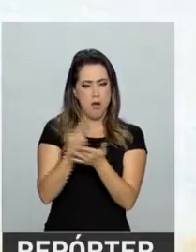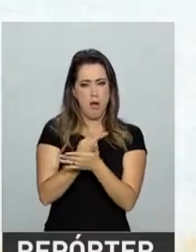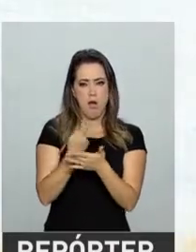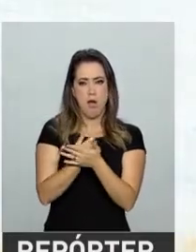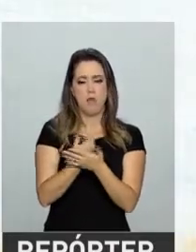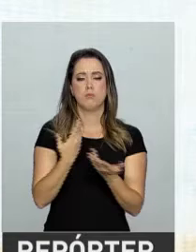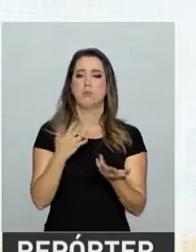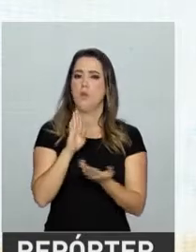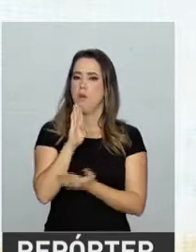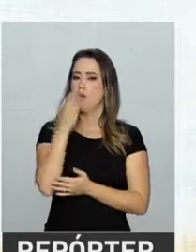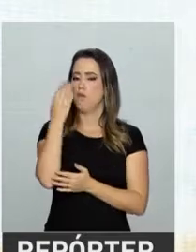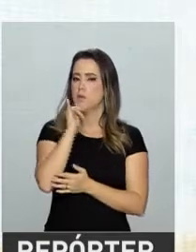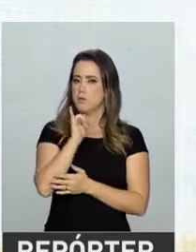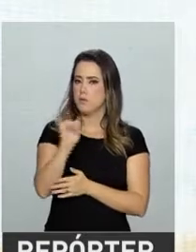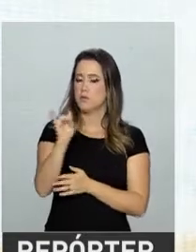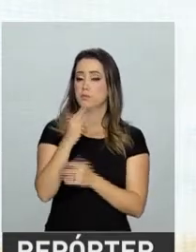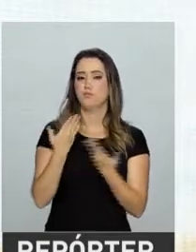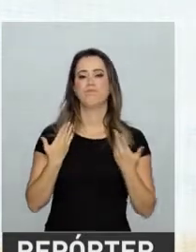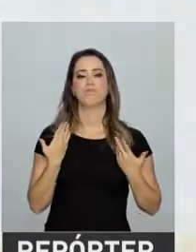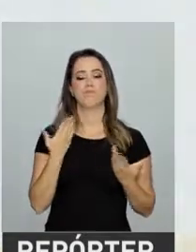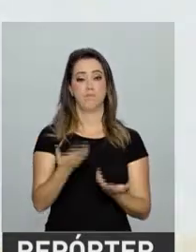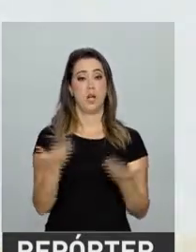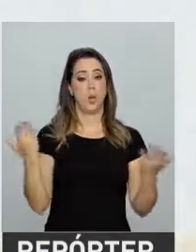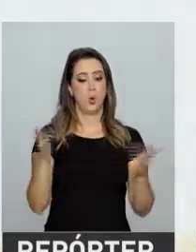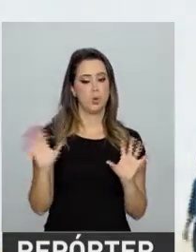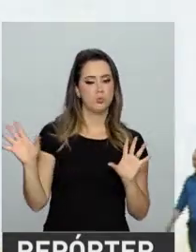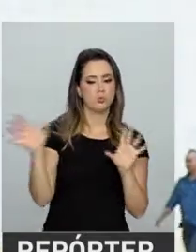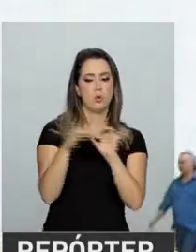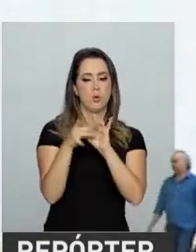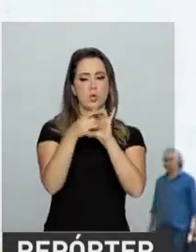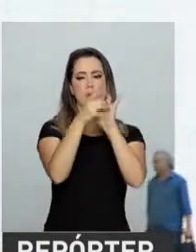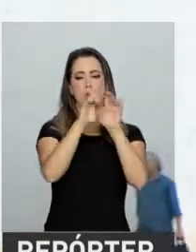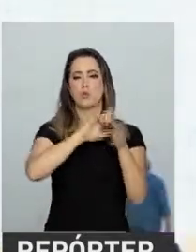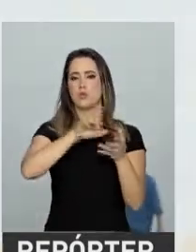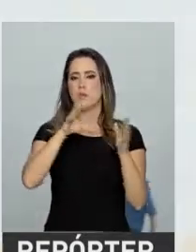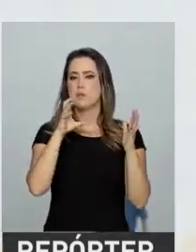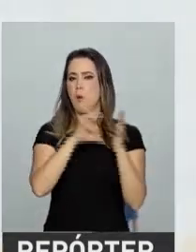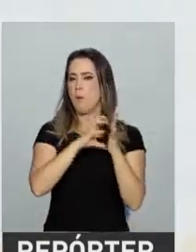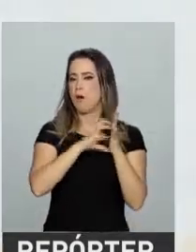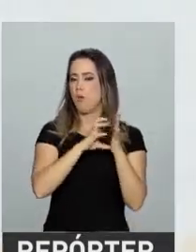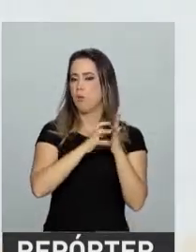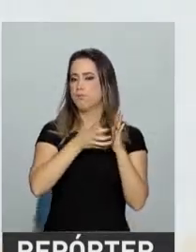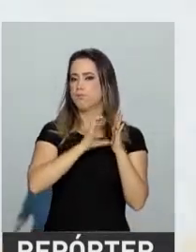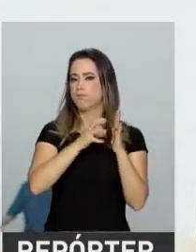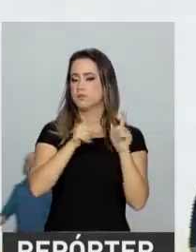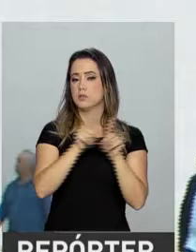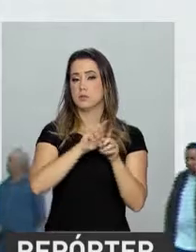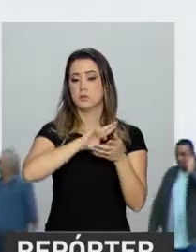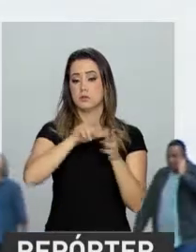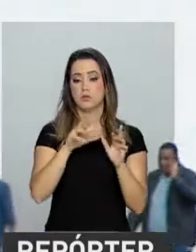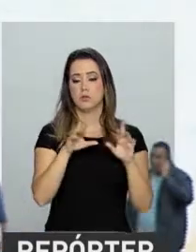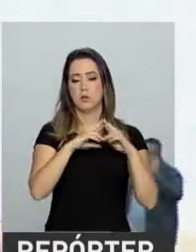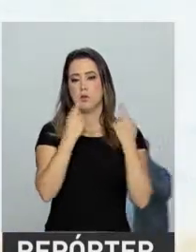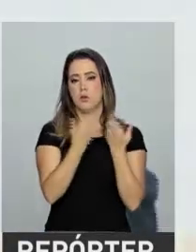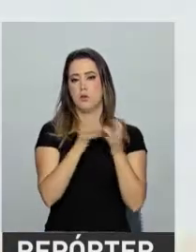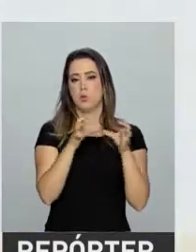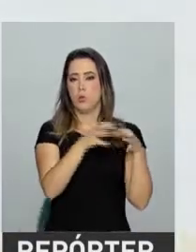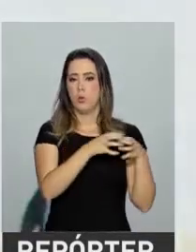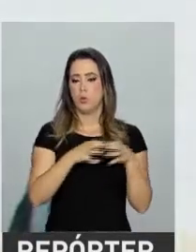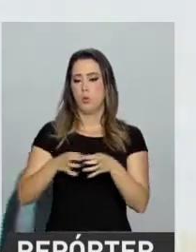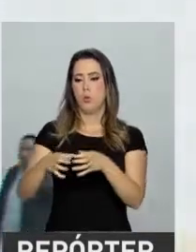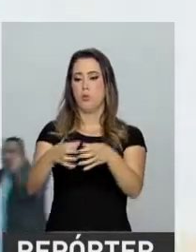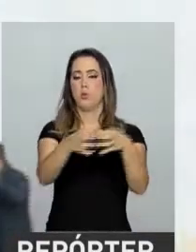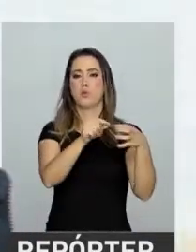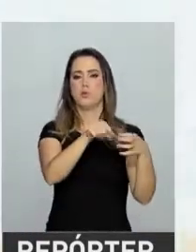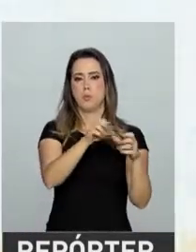plataforma que reúne diversos bancos de dados em um só lugar vai permitir que outros órgãos também aumentem a